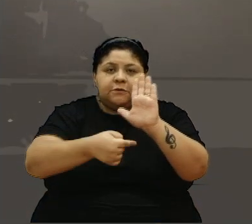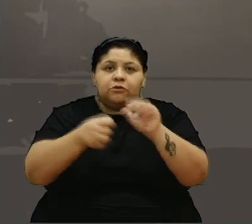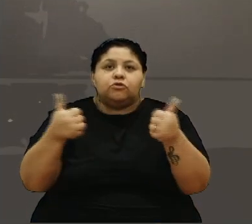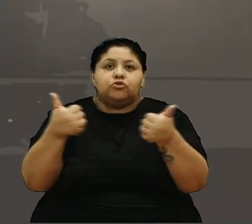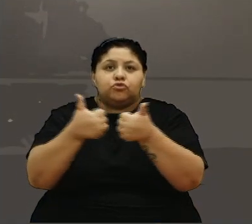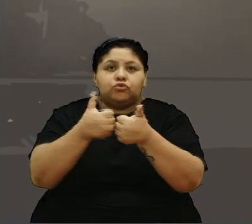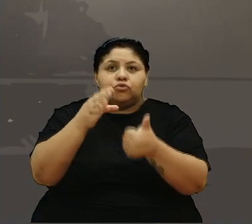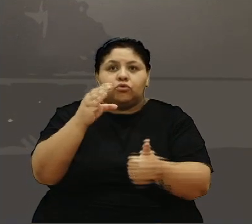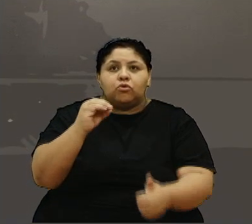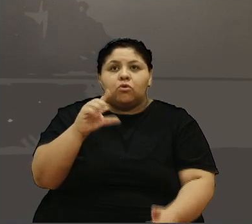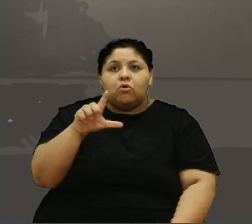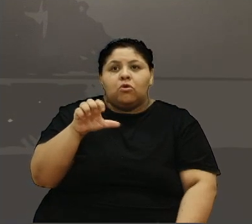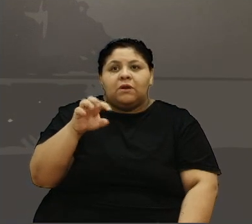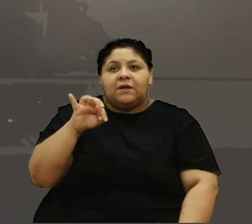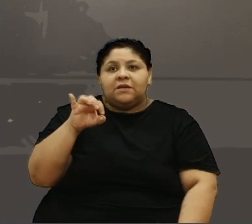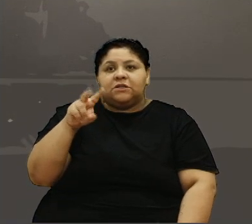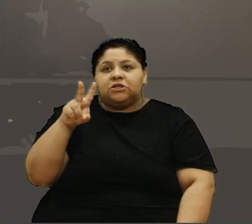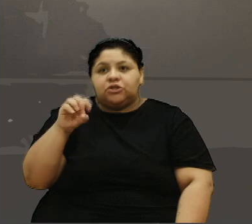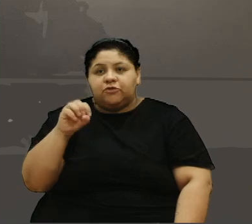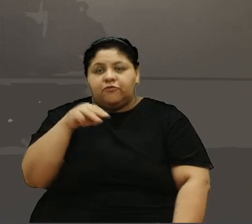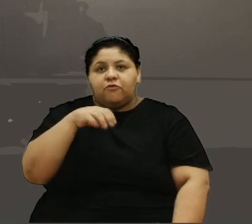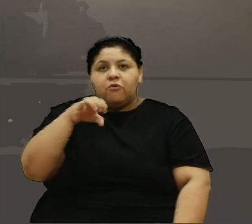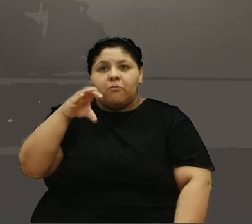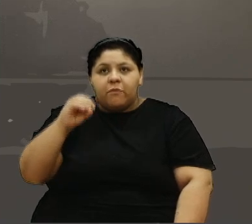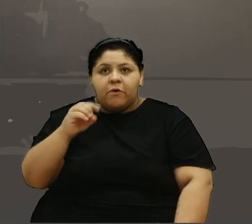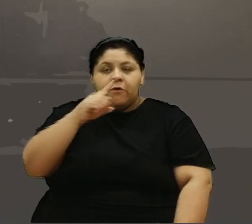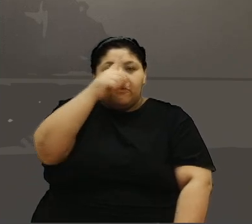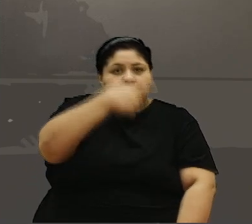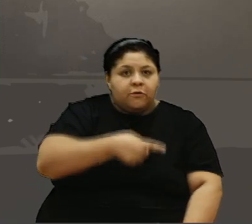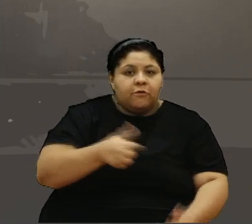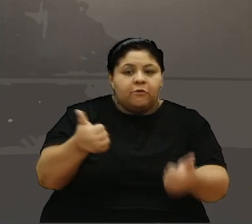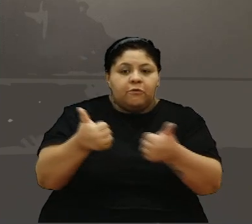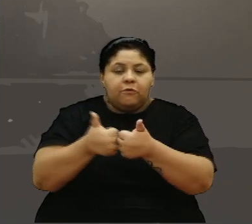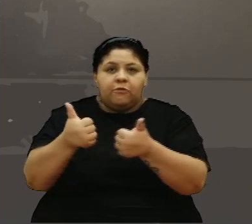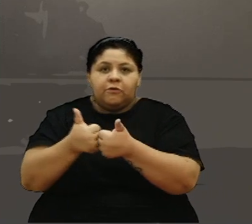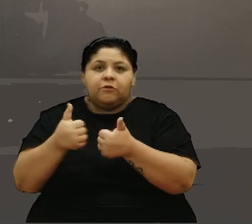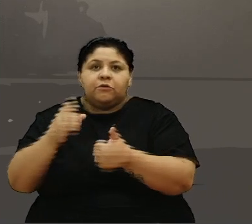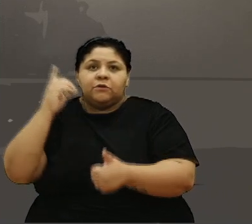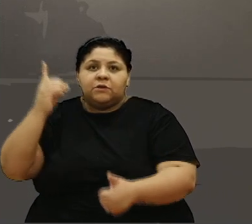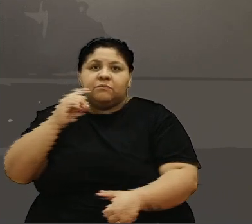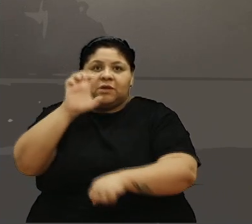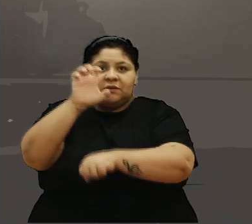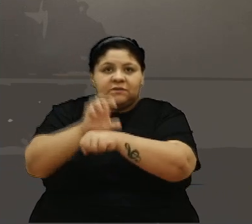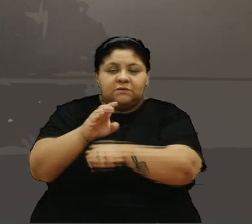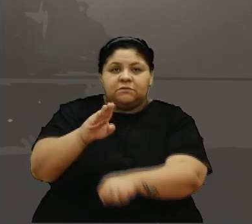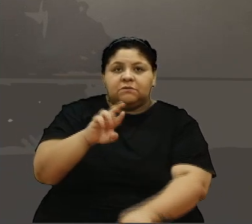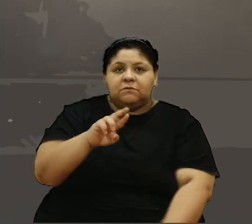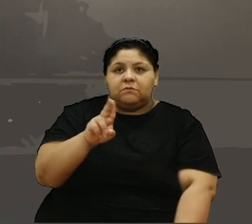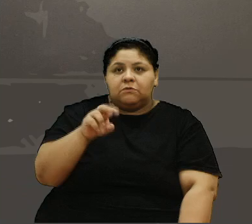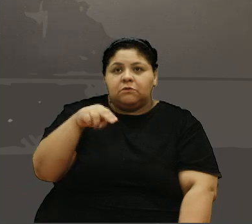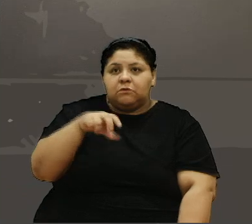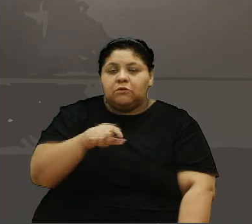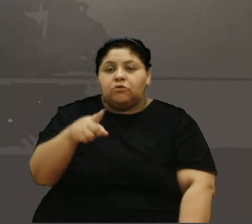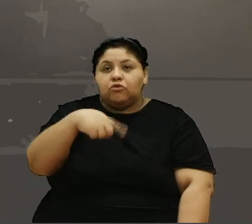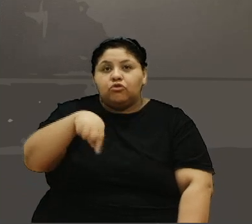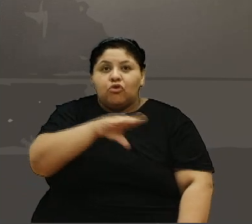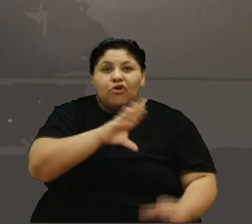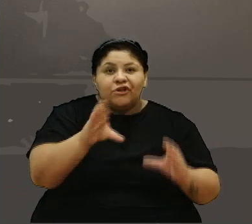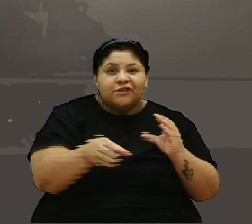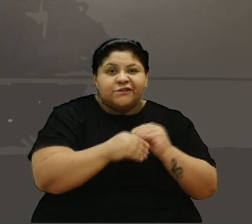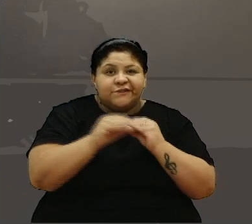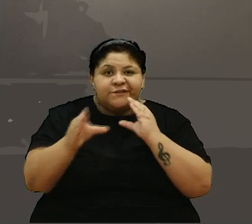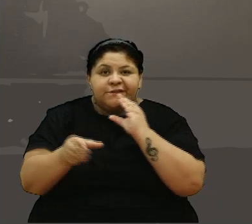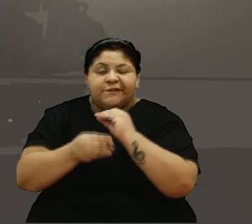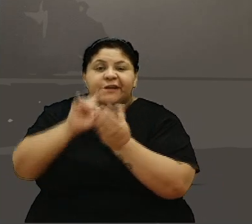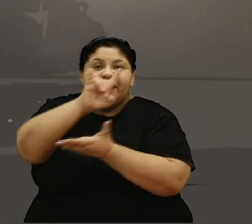Meio e o mandato, nosso mandato, né, e o mandato da deputada estadual Bruna Rodrigues, nós elencamos documentos de denúncias dos moradores que